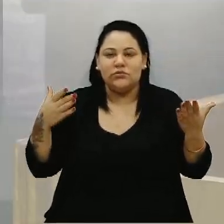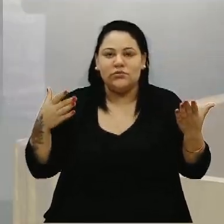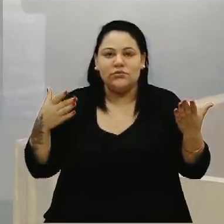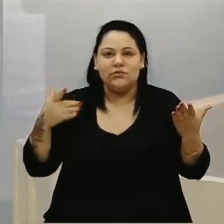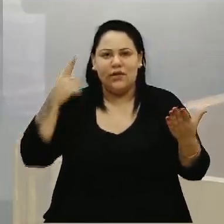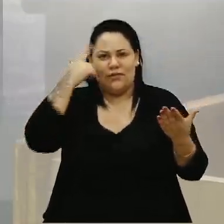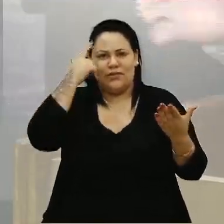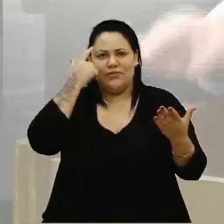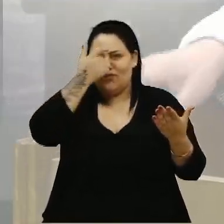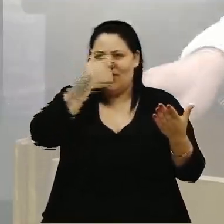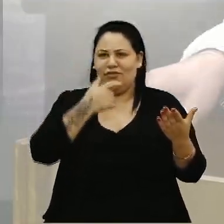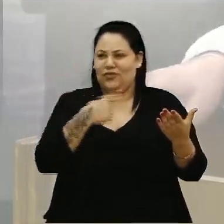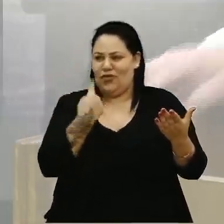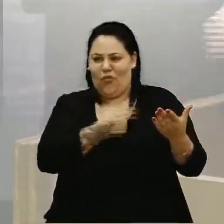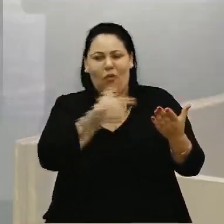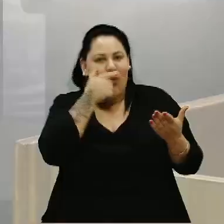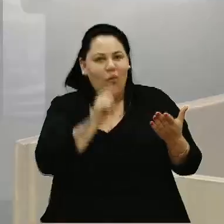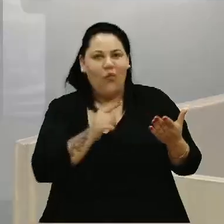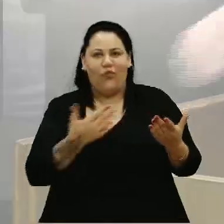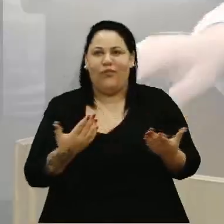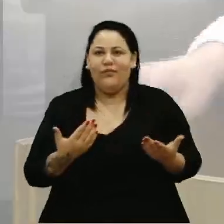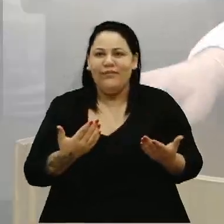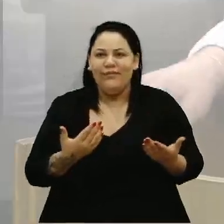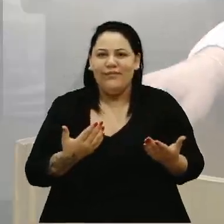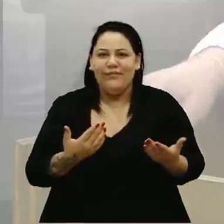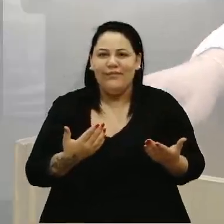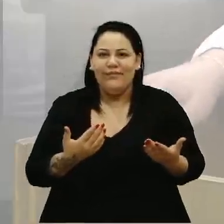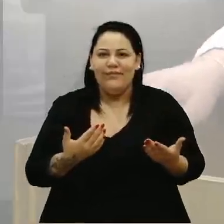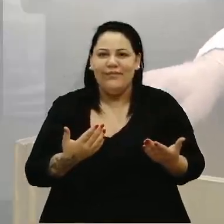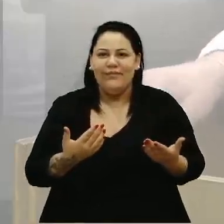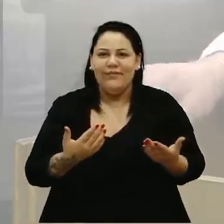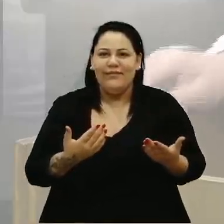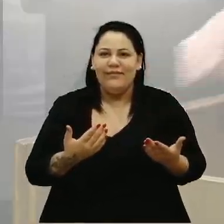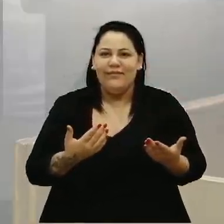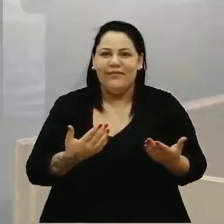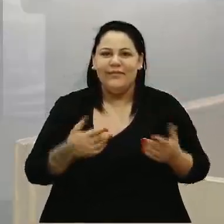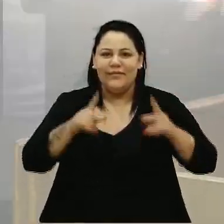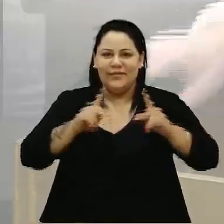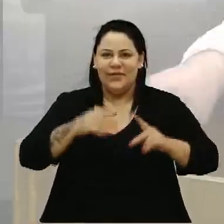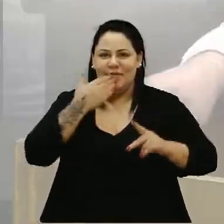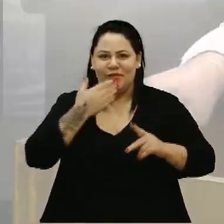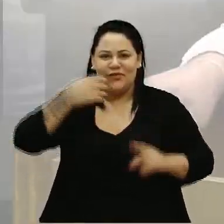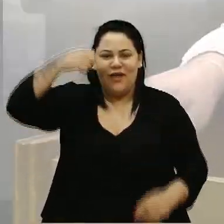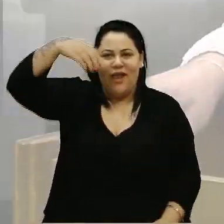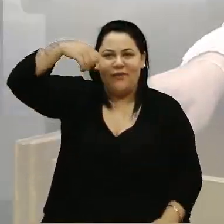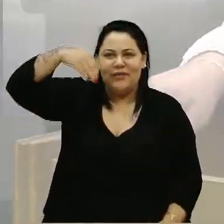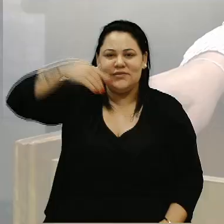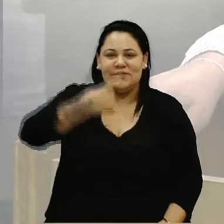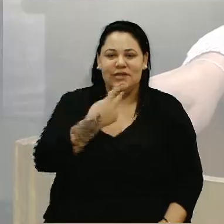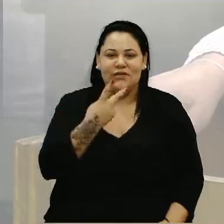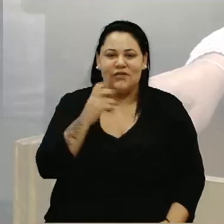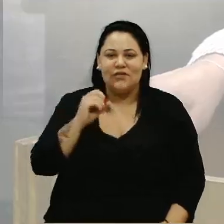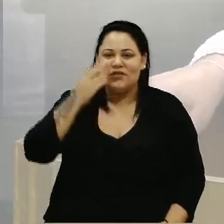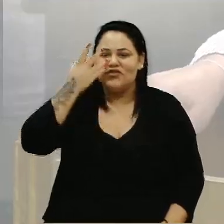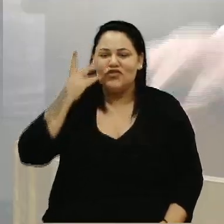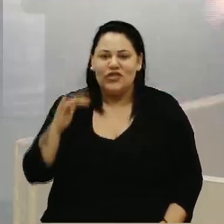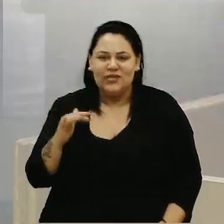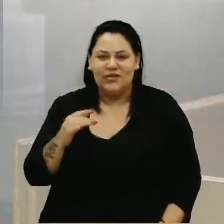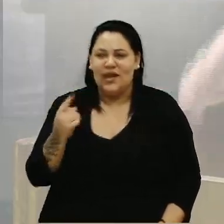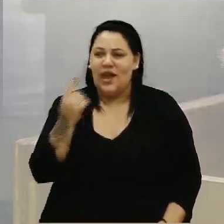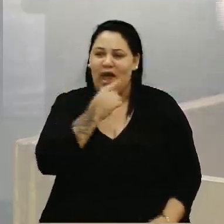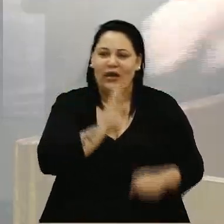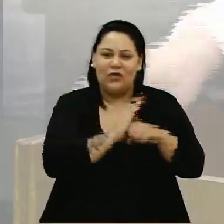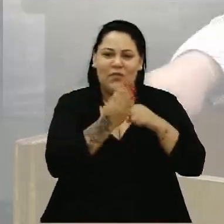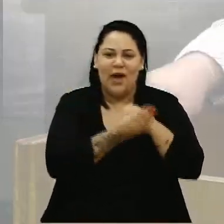esse negócio é só com nós que está acontecendo? A Isabel Pérez, o pessoal está pedindo a lâmpada. 120 dias, lá no Fátima. A